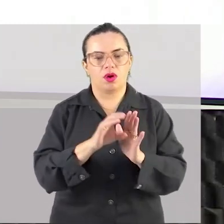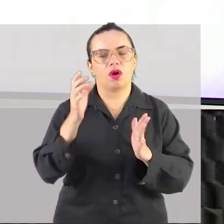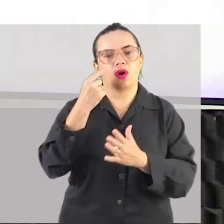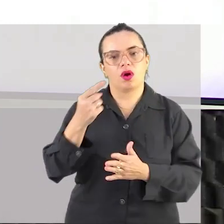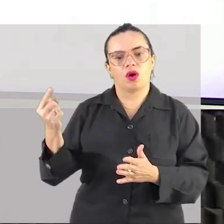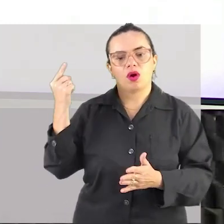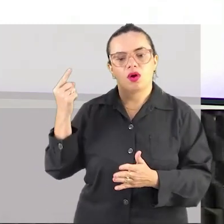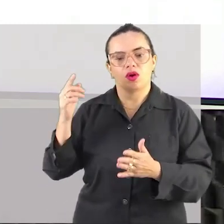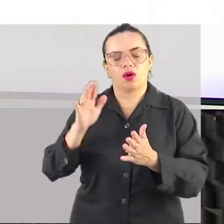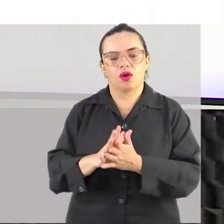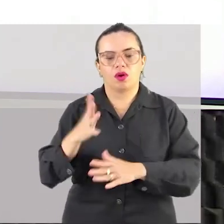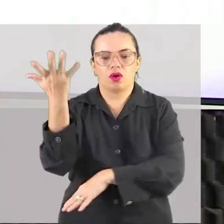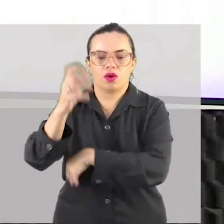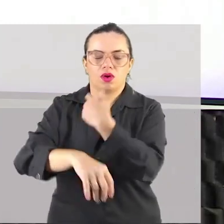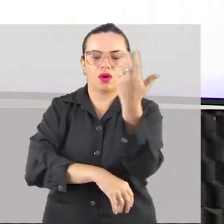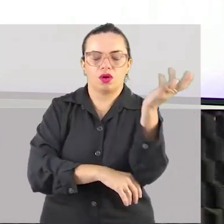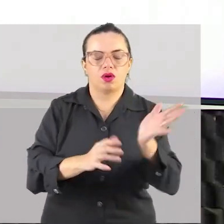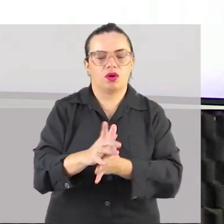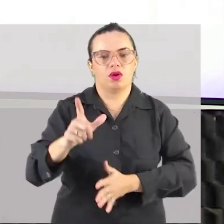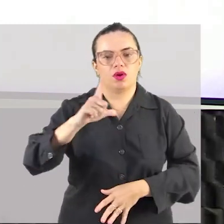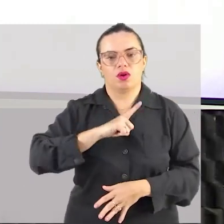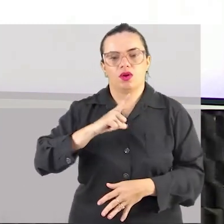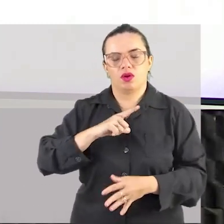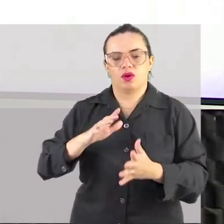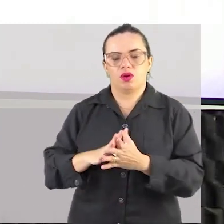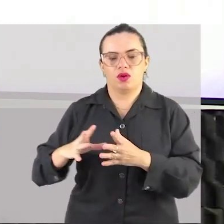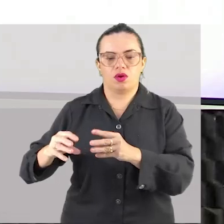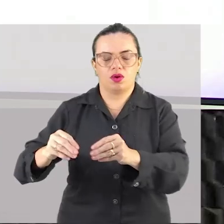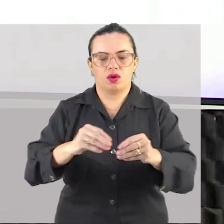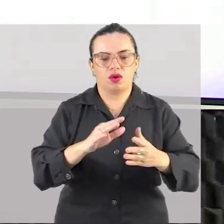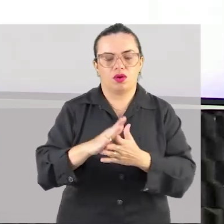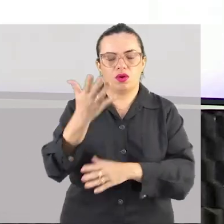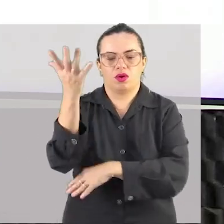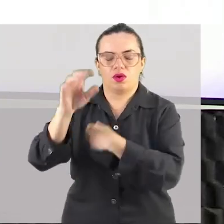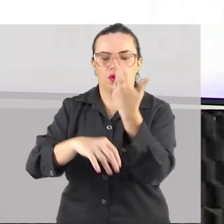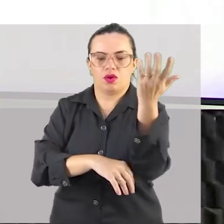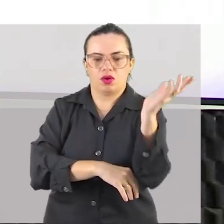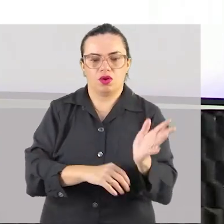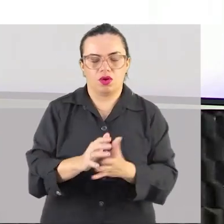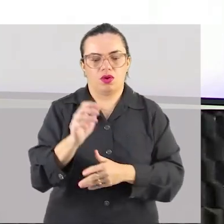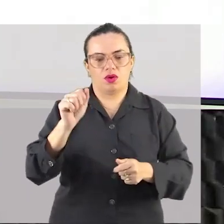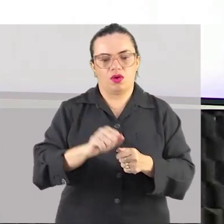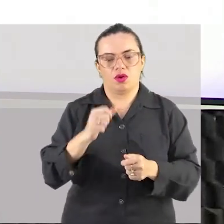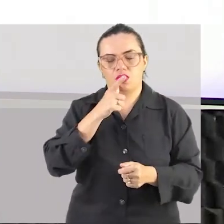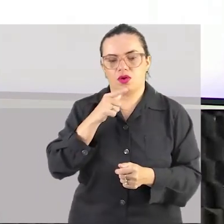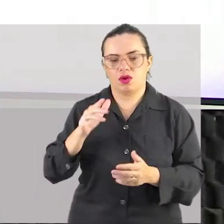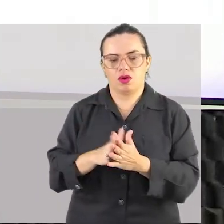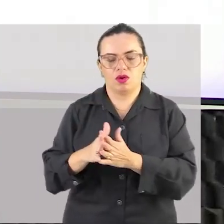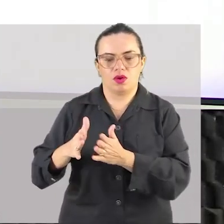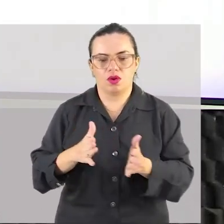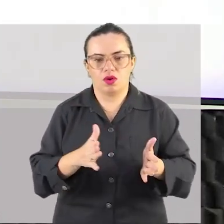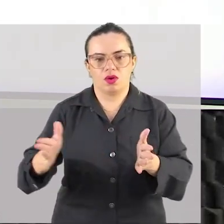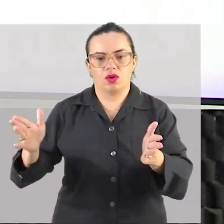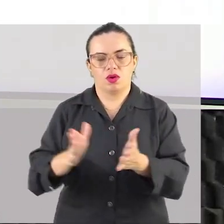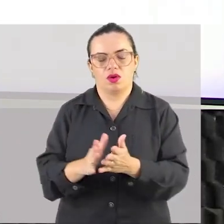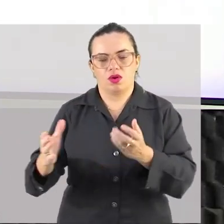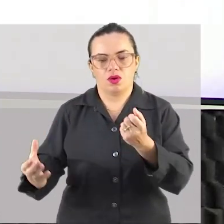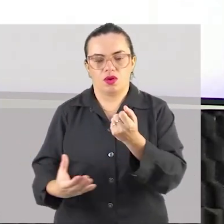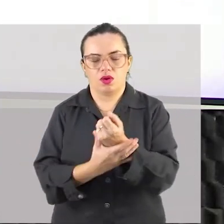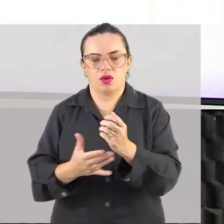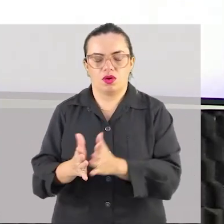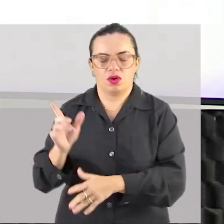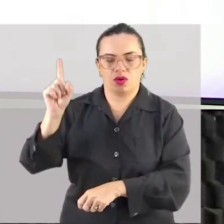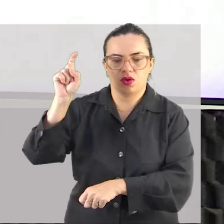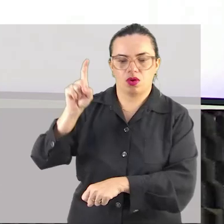tem terras, por exemplo, produtivas, mas que são cortadas por rios, eu tenho a margem dos rios protegidas por